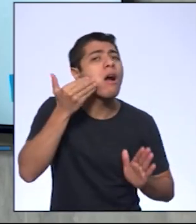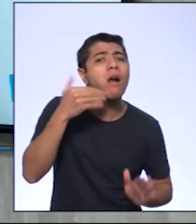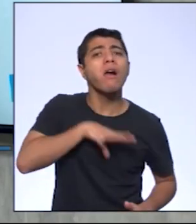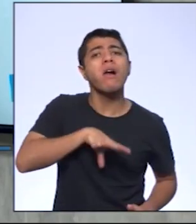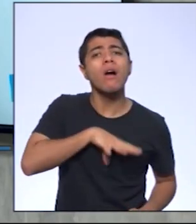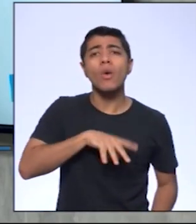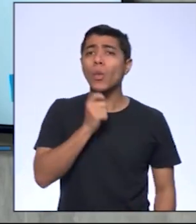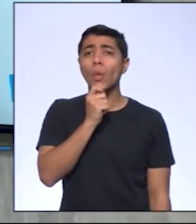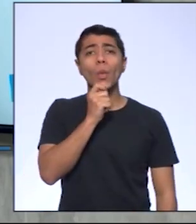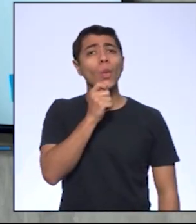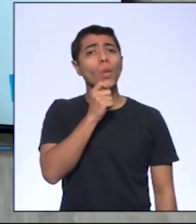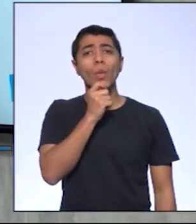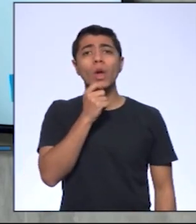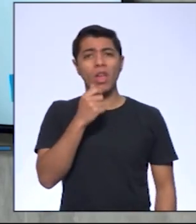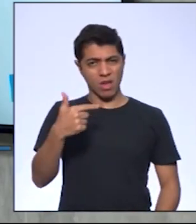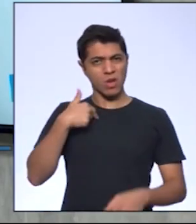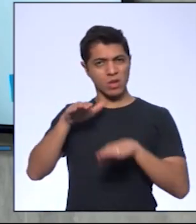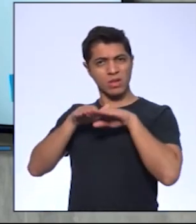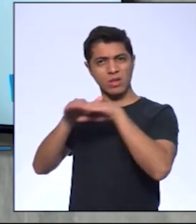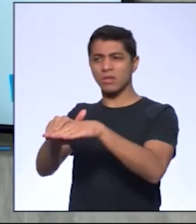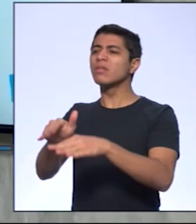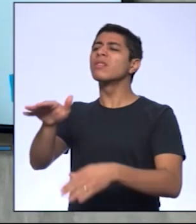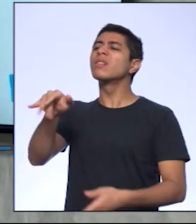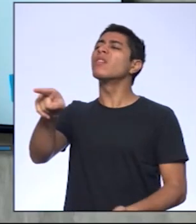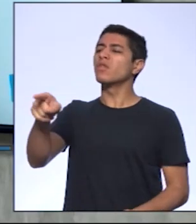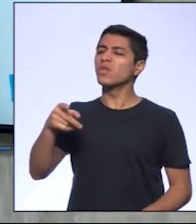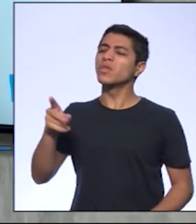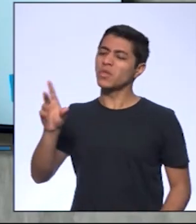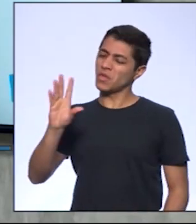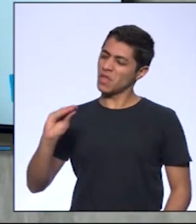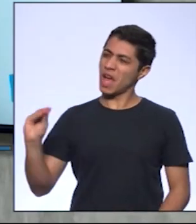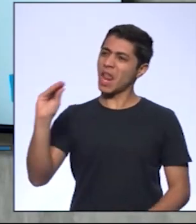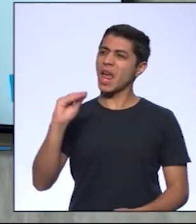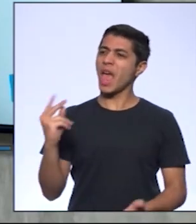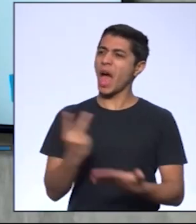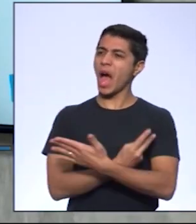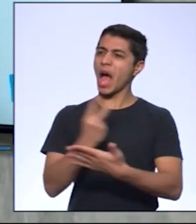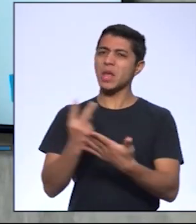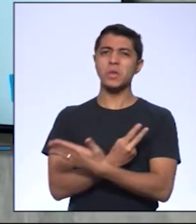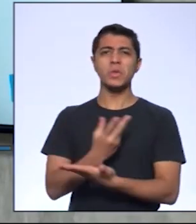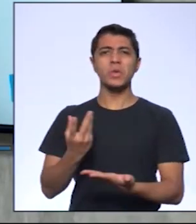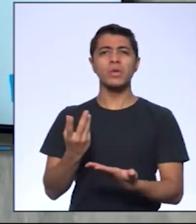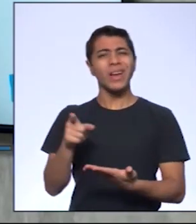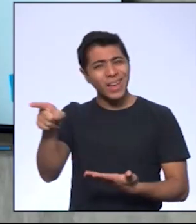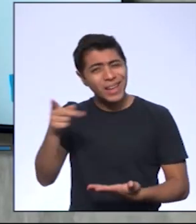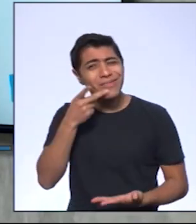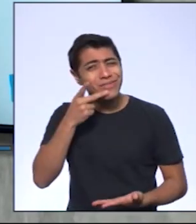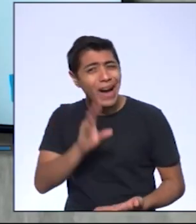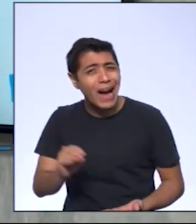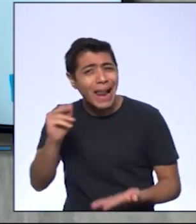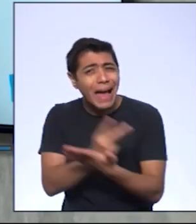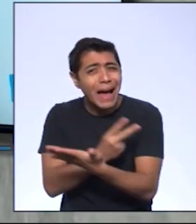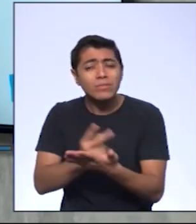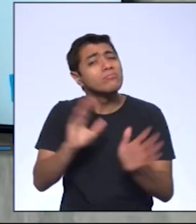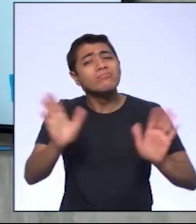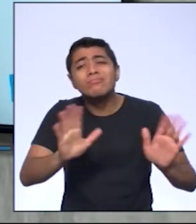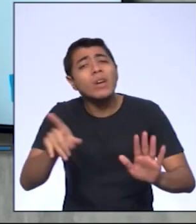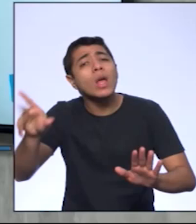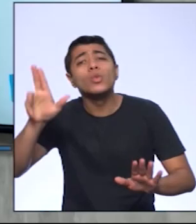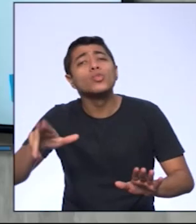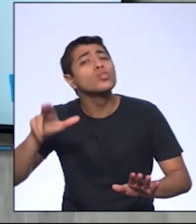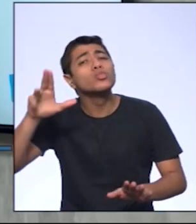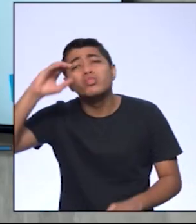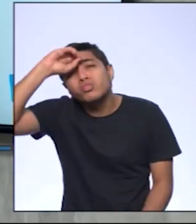ou fala errado? Como é que ele fala errado se ele nunca soube o que seria então o suposto acerto? Isso é uma coisa que na